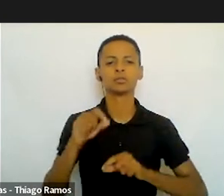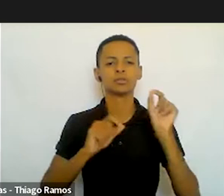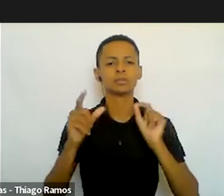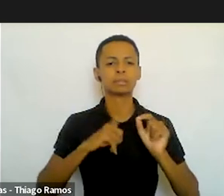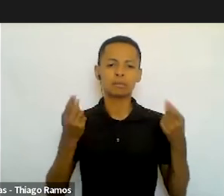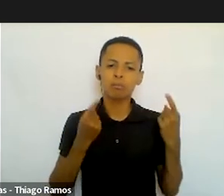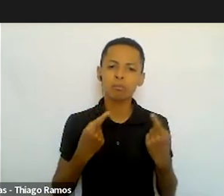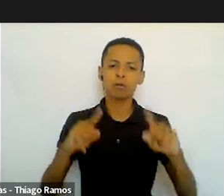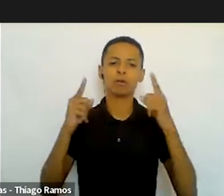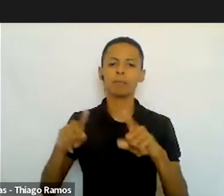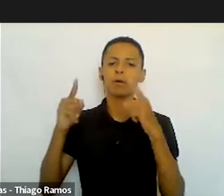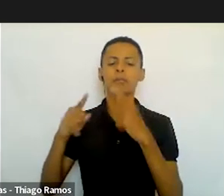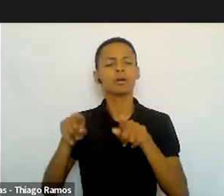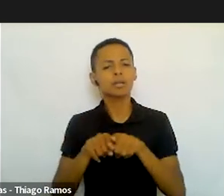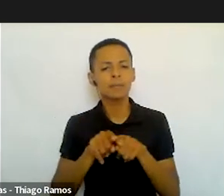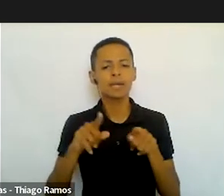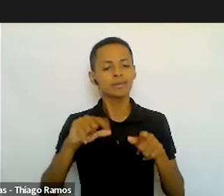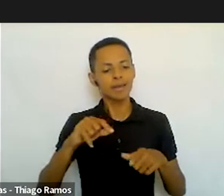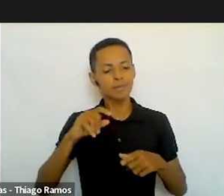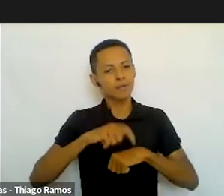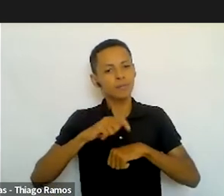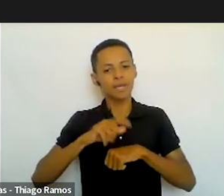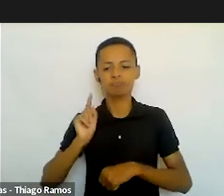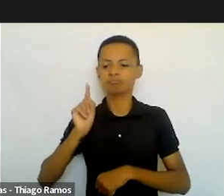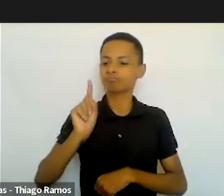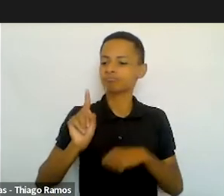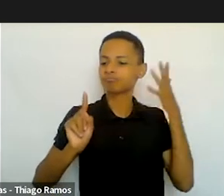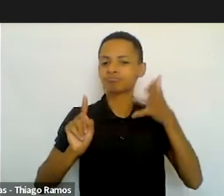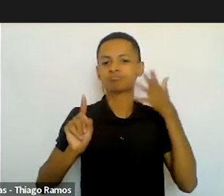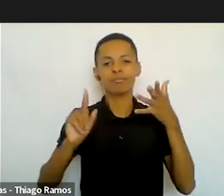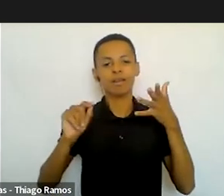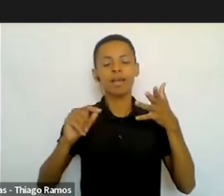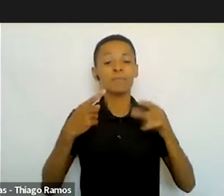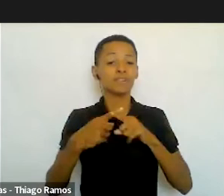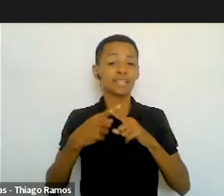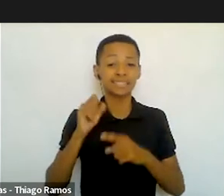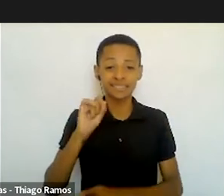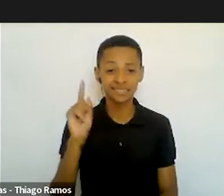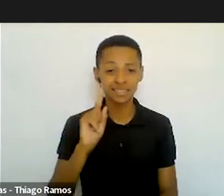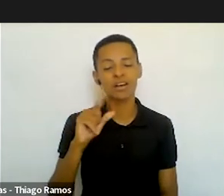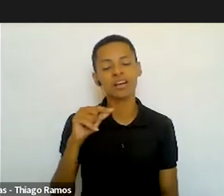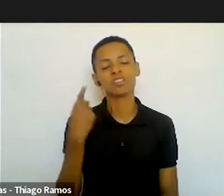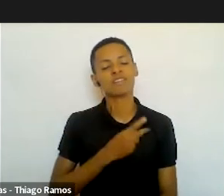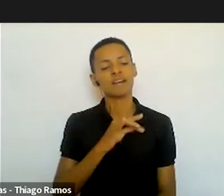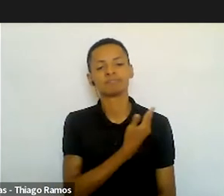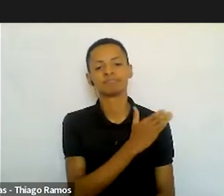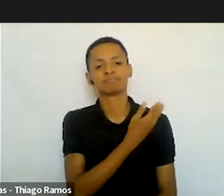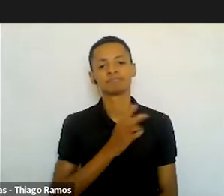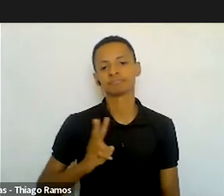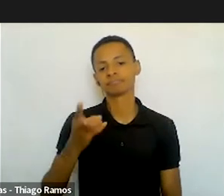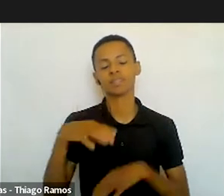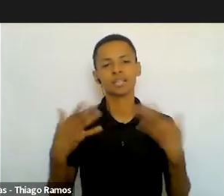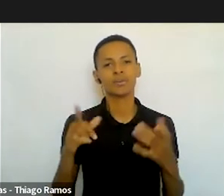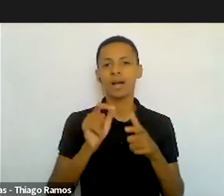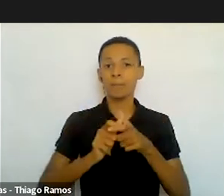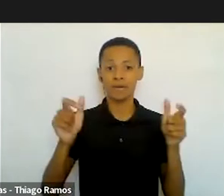provocações, de mais espaços como esse, porque senão a gente sempre vai estar às margens dessas discussões. Nunca a maioria da sociedade vai entender o que